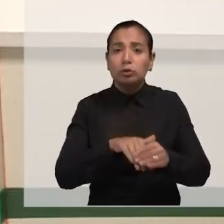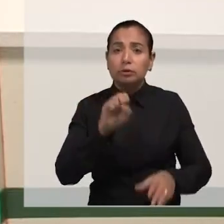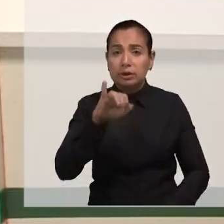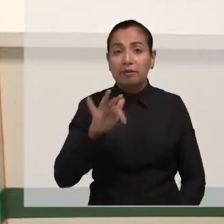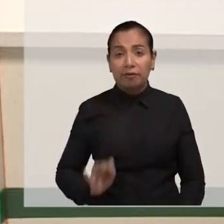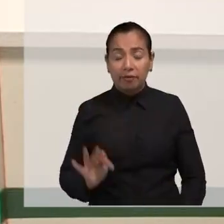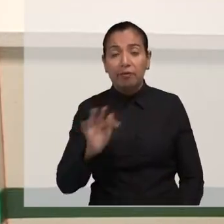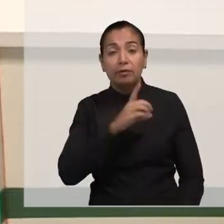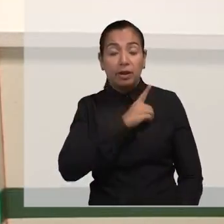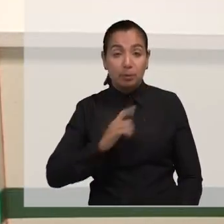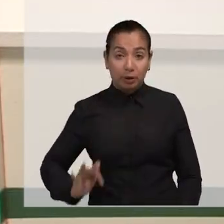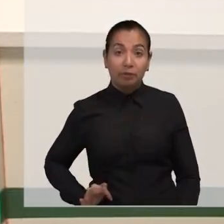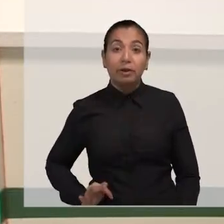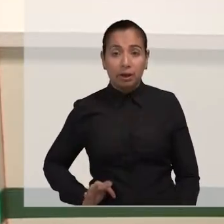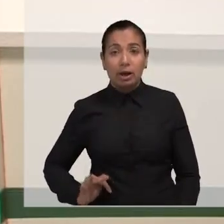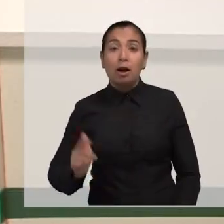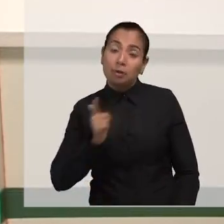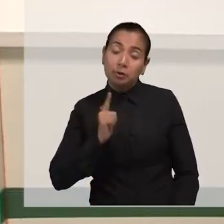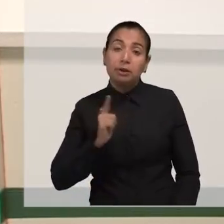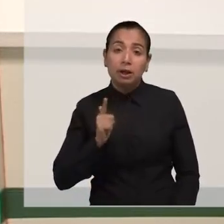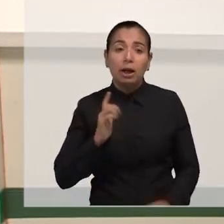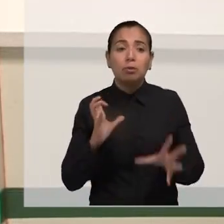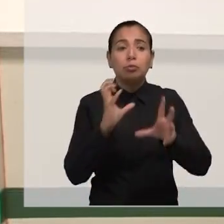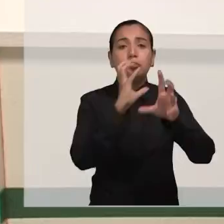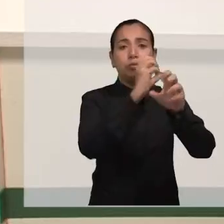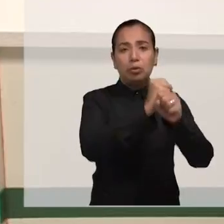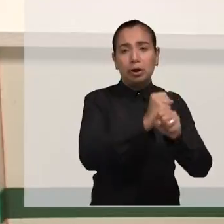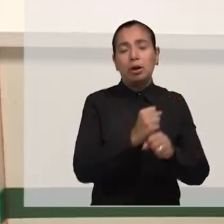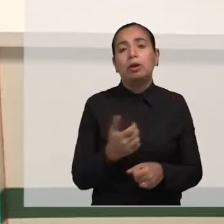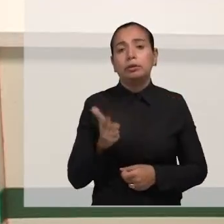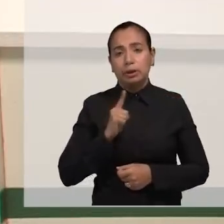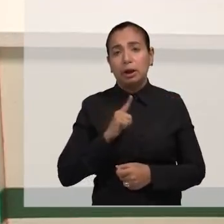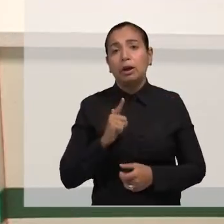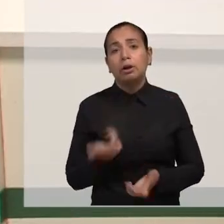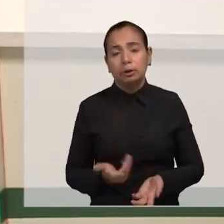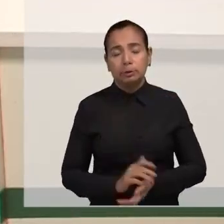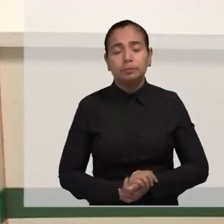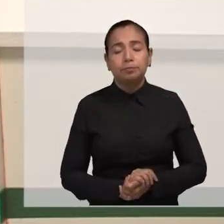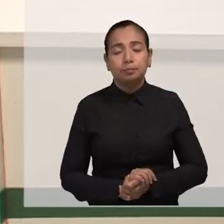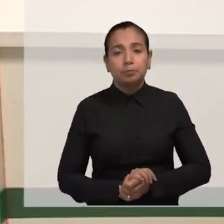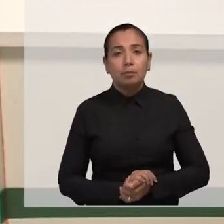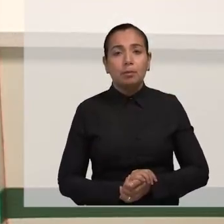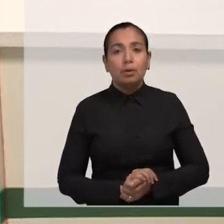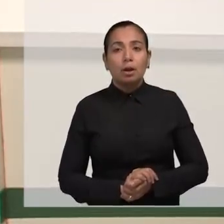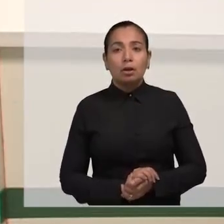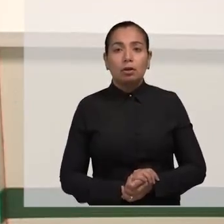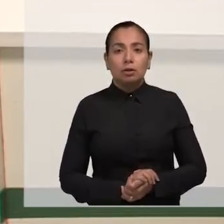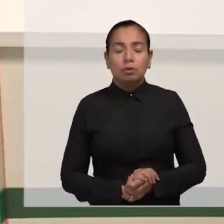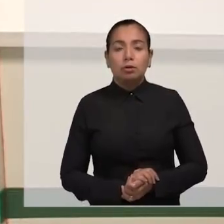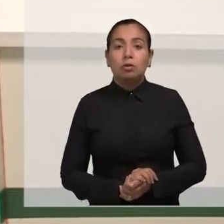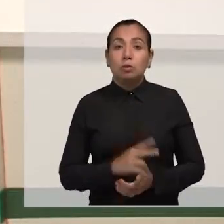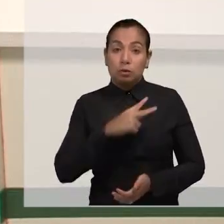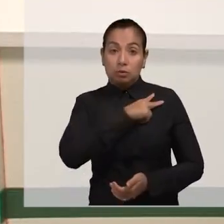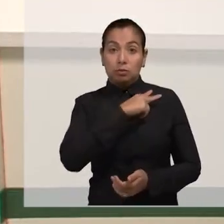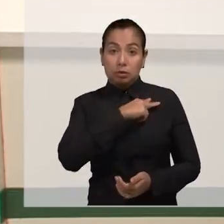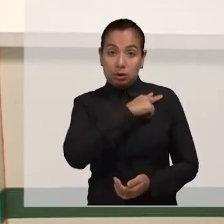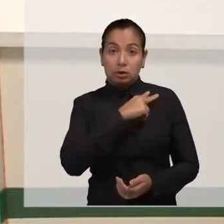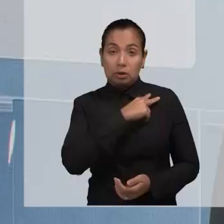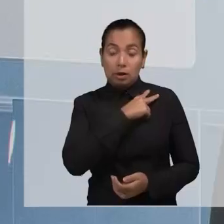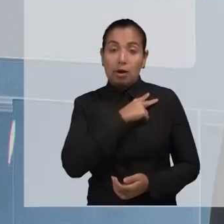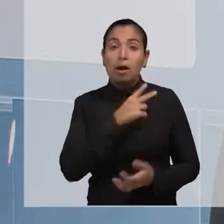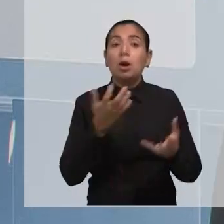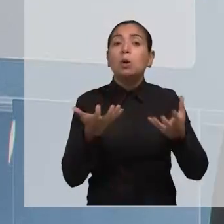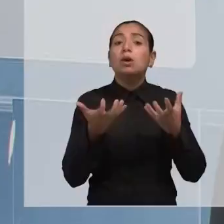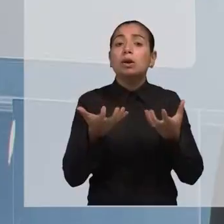eleitos. E tem um outro... Tem dois, Danilo Forte e Raimundo Gomes de Mato. E aí o Capitão Wagner